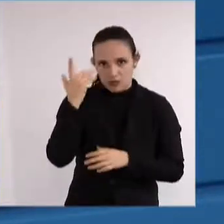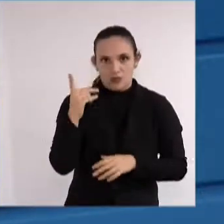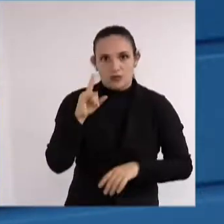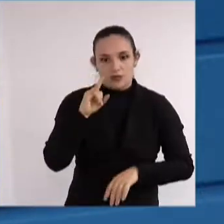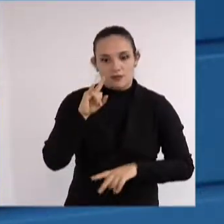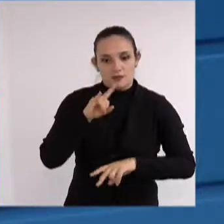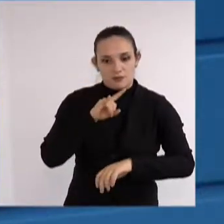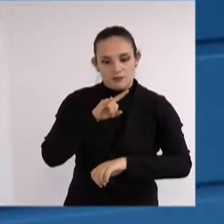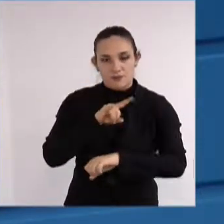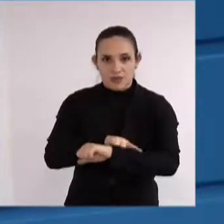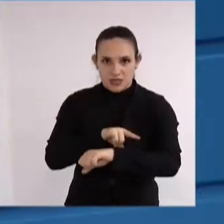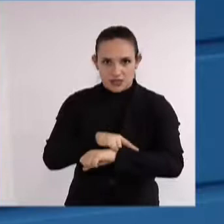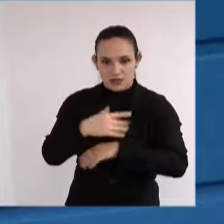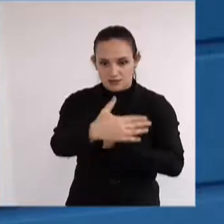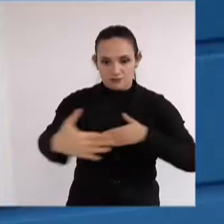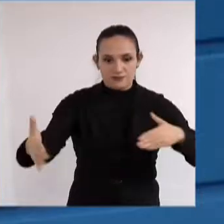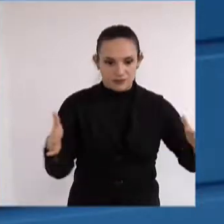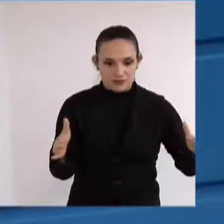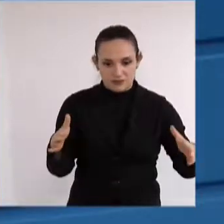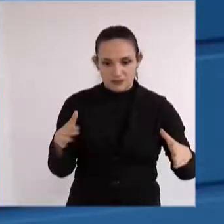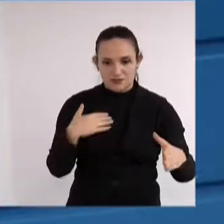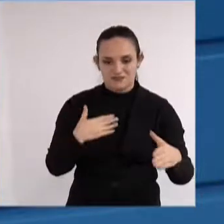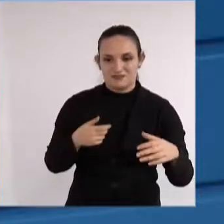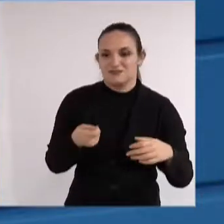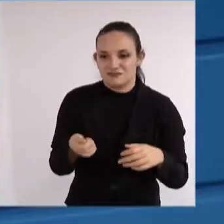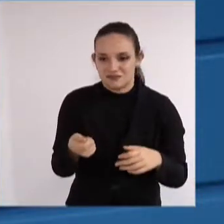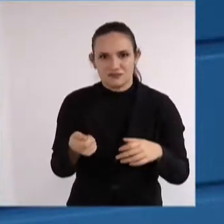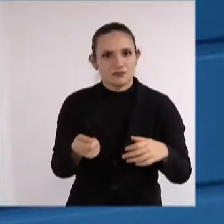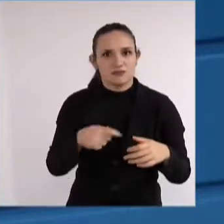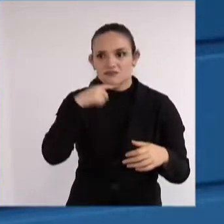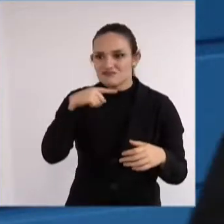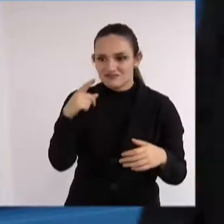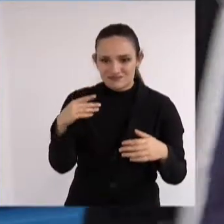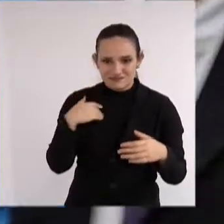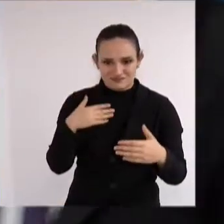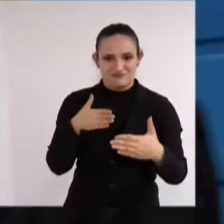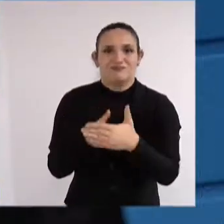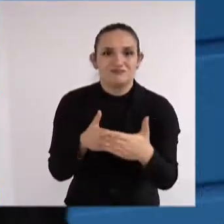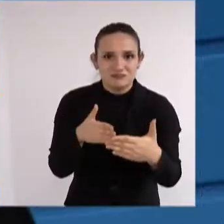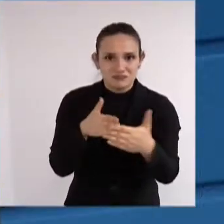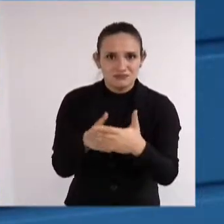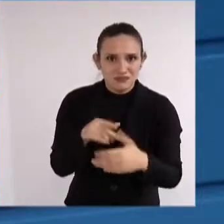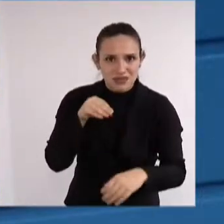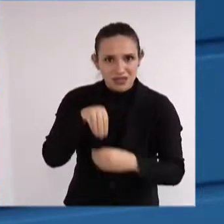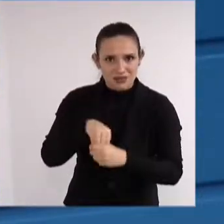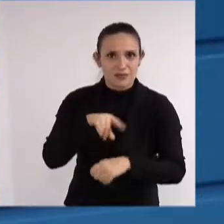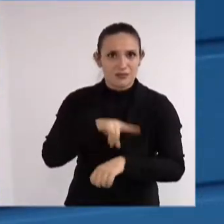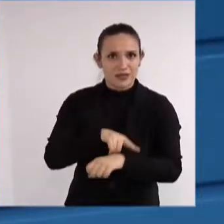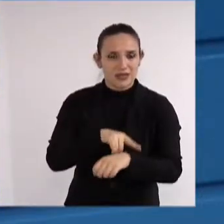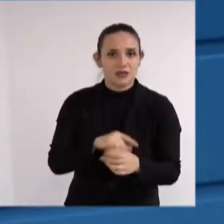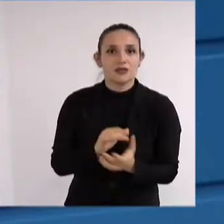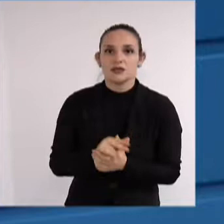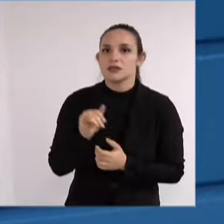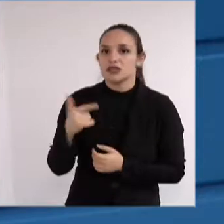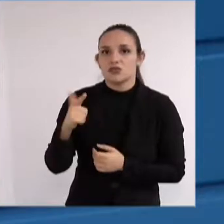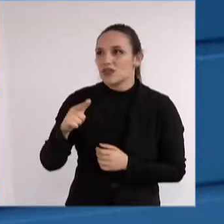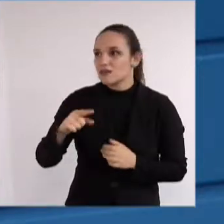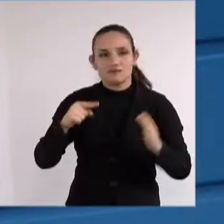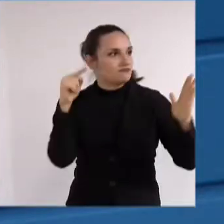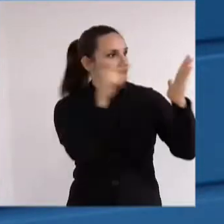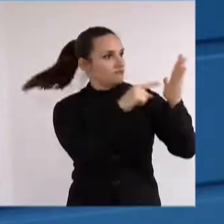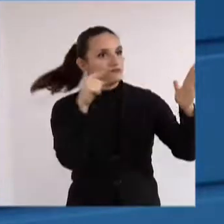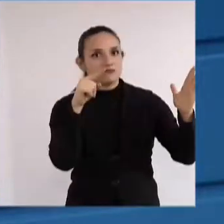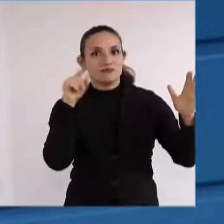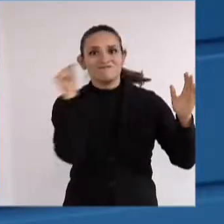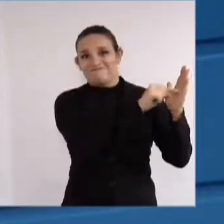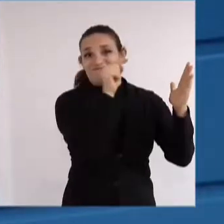mal, ela não vai conseguir sair dali. Isso é claro, é óbvio. E se não tiver um alarme de emergência, ela pode